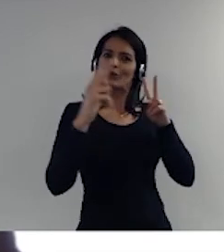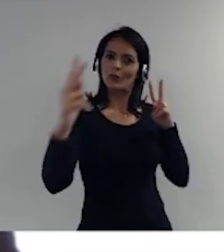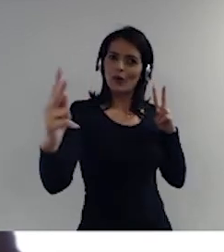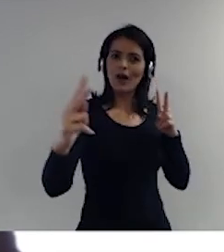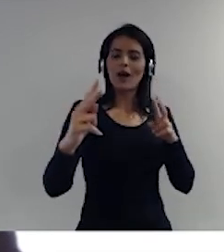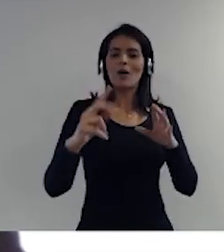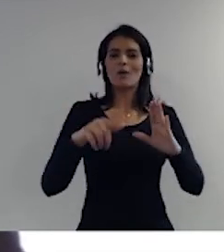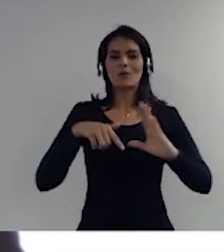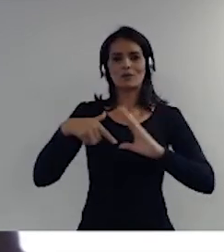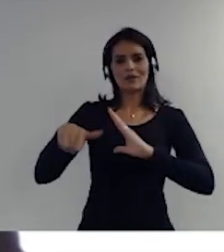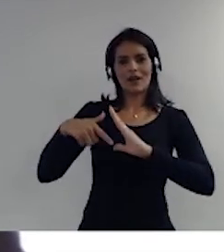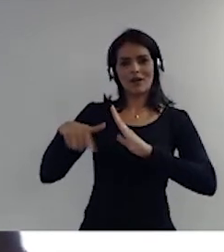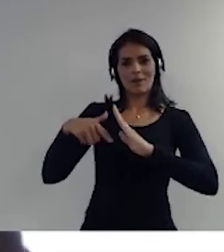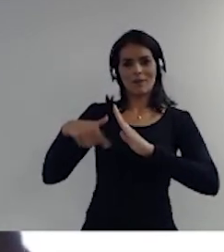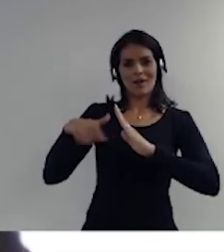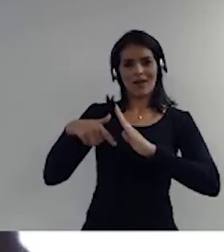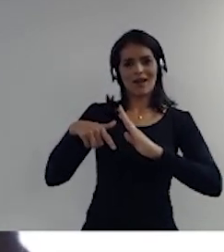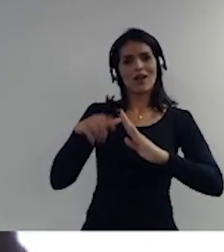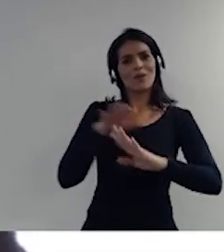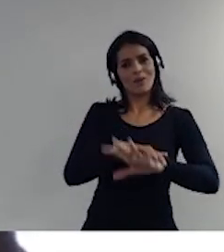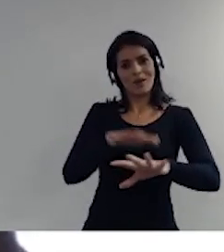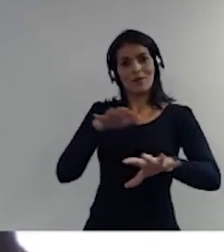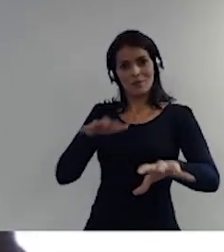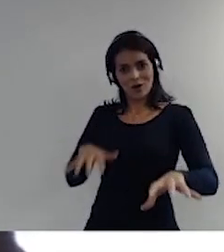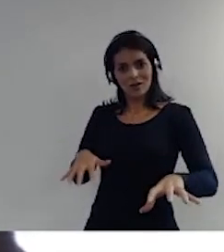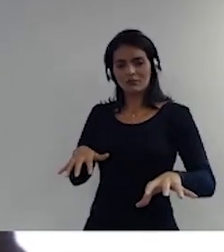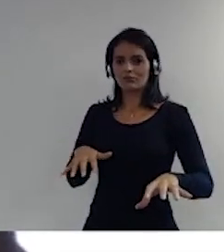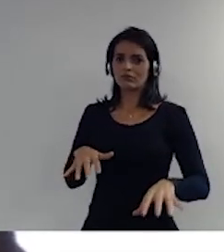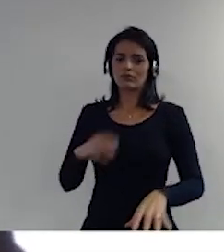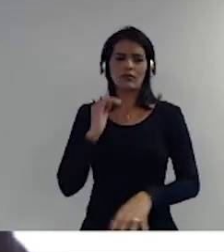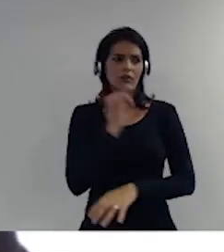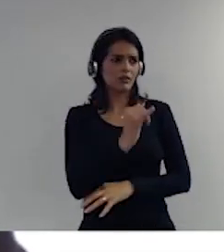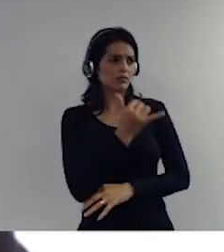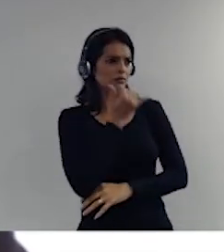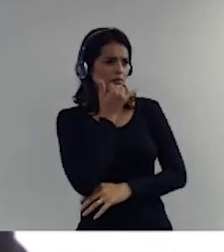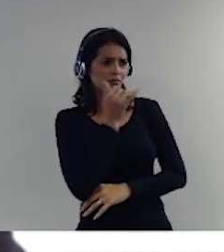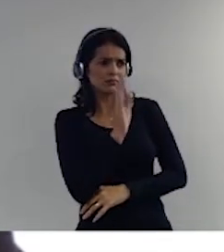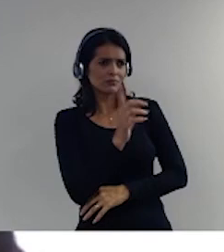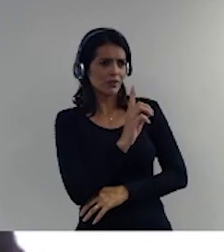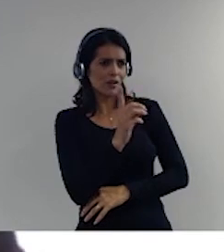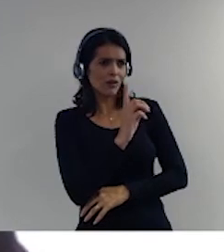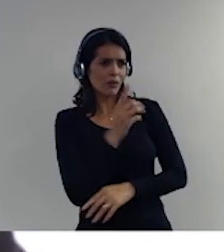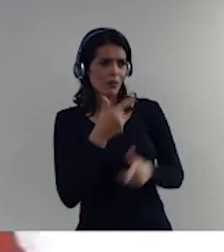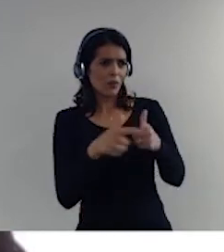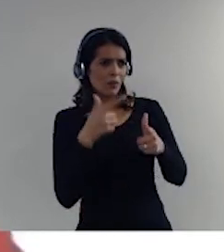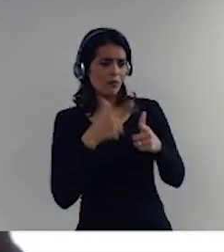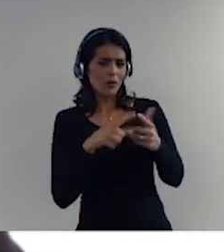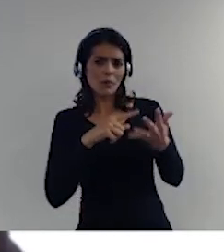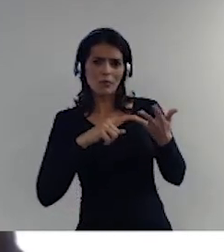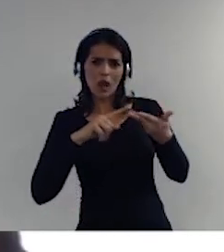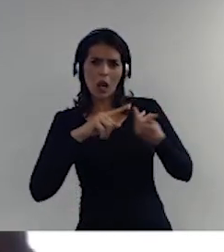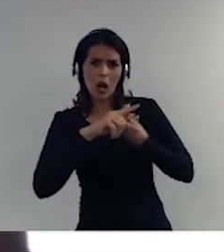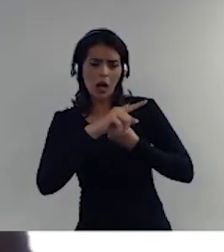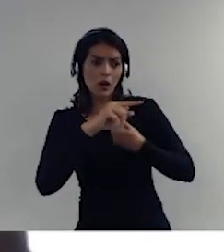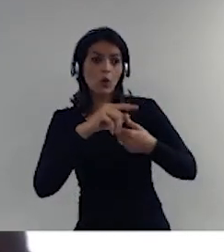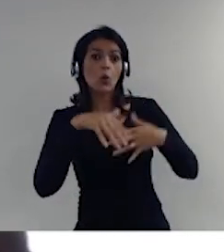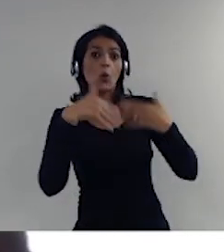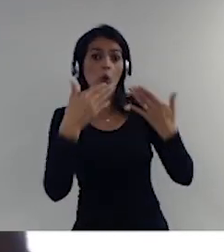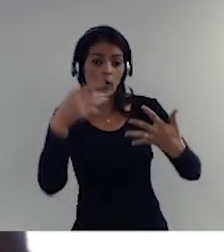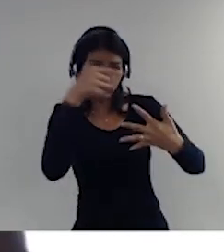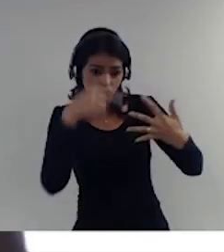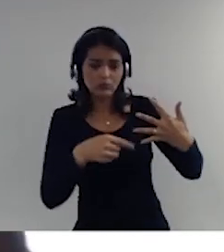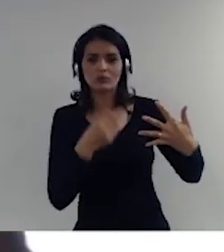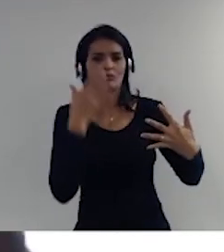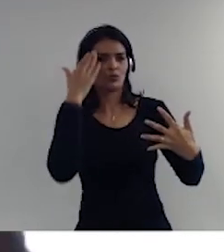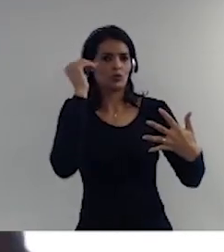usado como estamos hoje, eu diria, não, de jeito nenhum. Nós teríamos vários problemas, eu não saberia direito apontar quais, mas nós teríamos vários